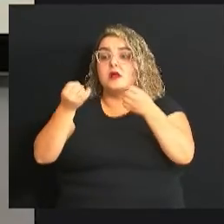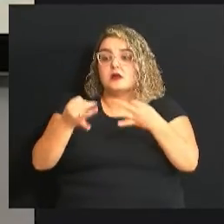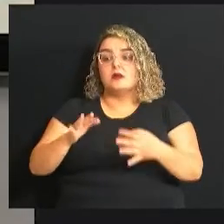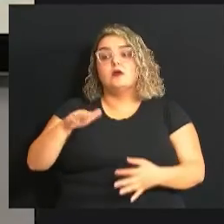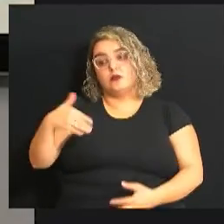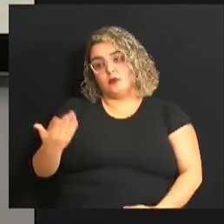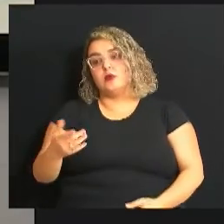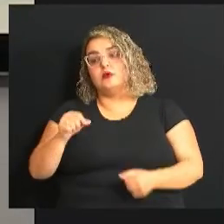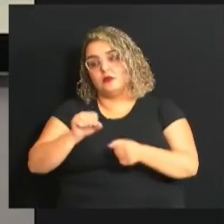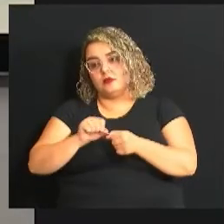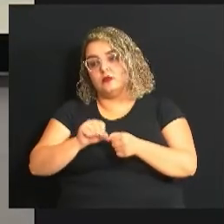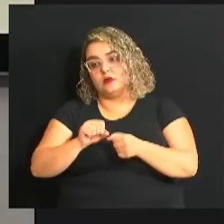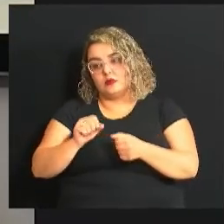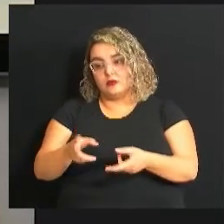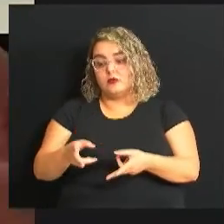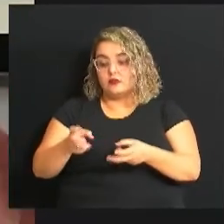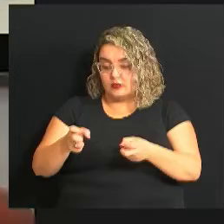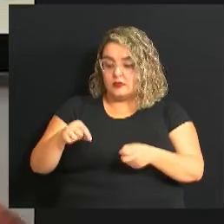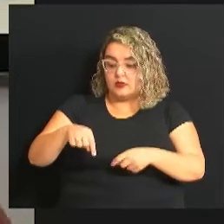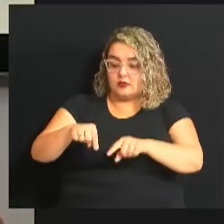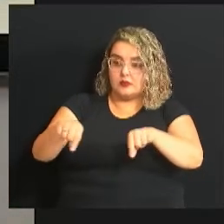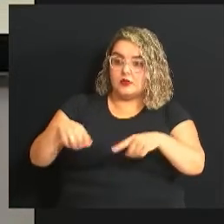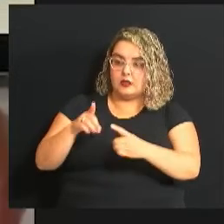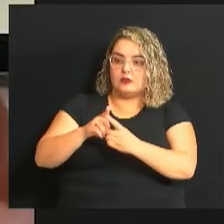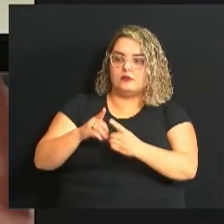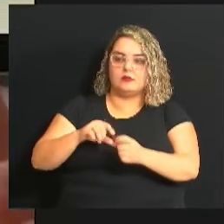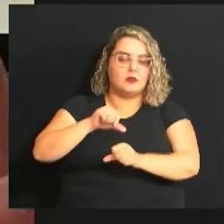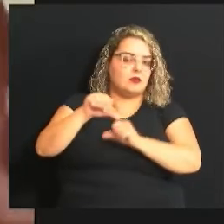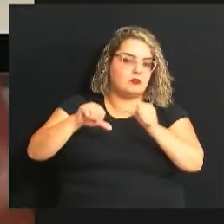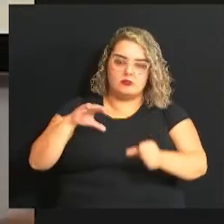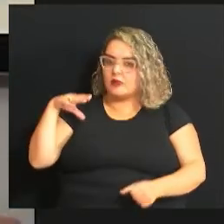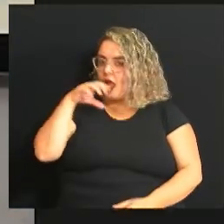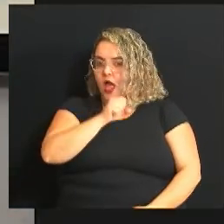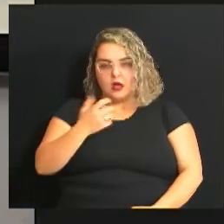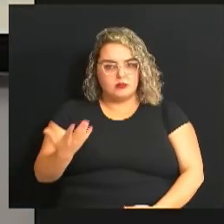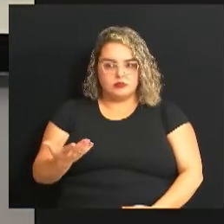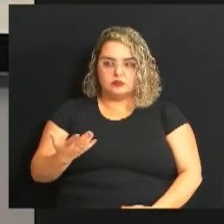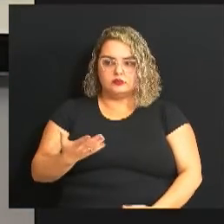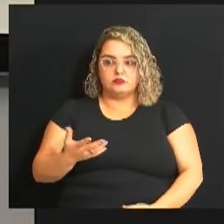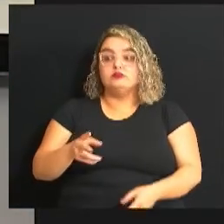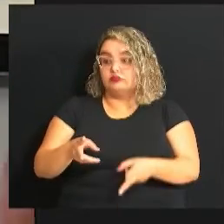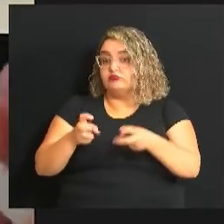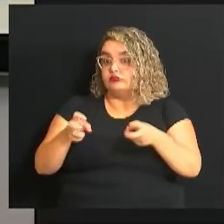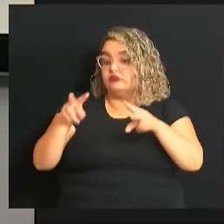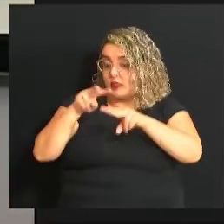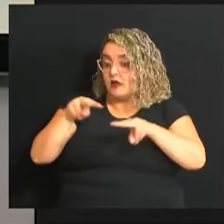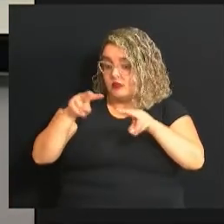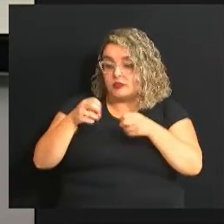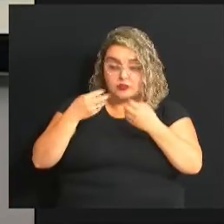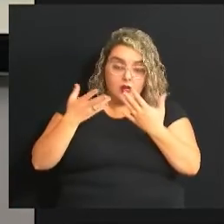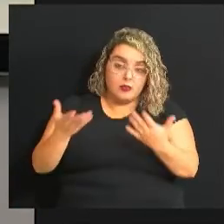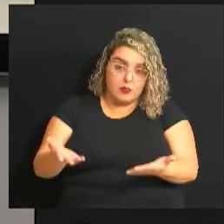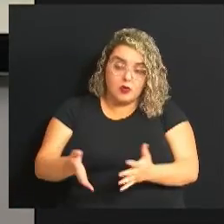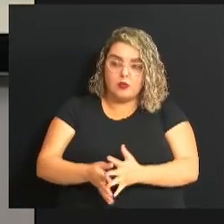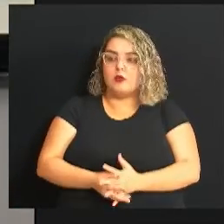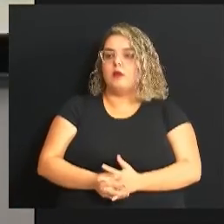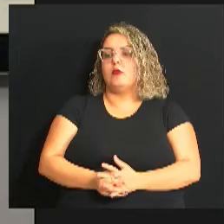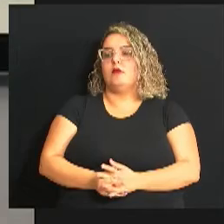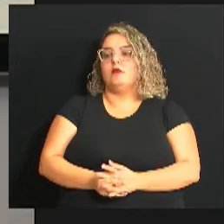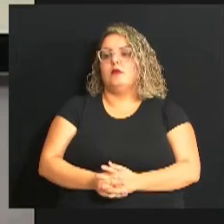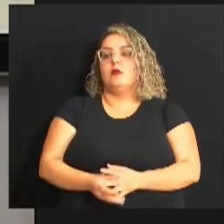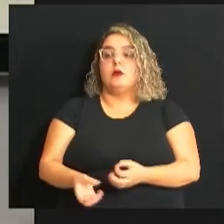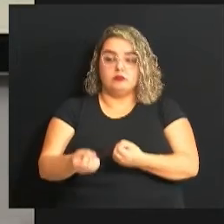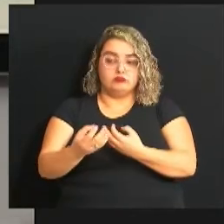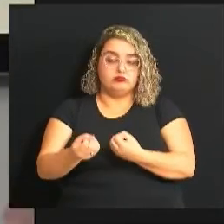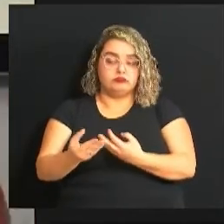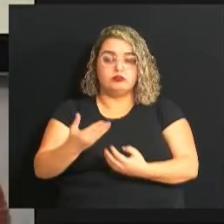fazem, o que eu percebo aqui no consultório, é que a mudança é muito rápida, é muito perceptível. Isso é muito bom, né? Porque, além do dado dos pais, eu converso com